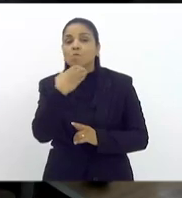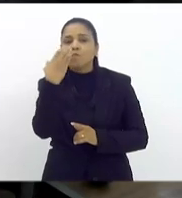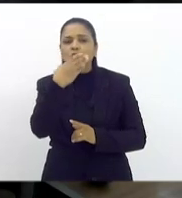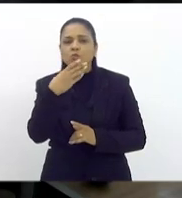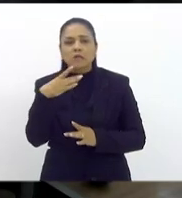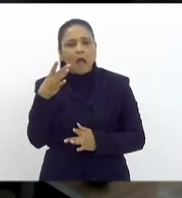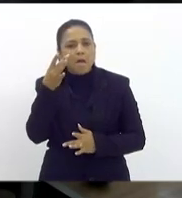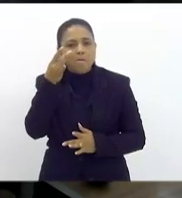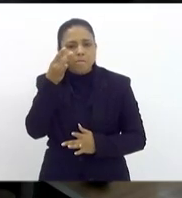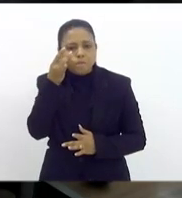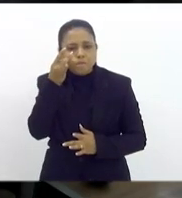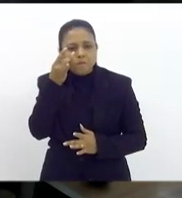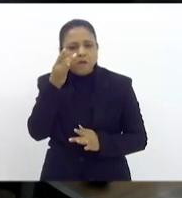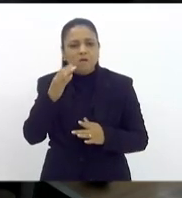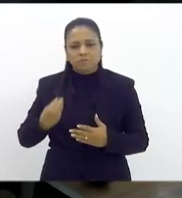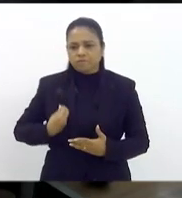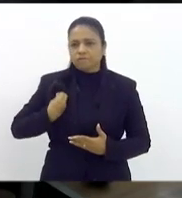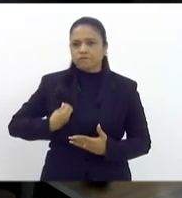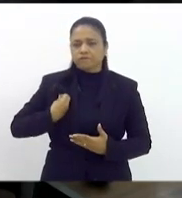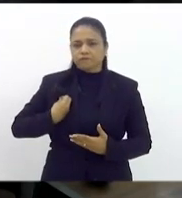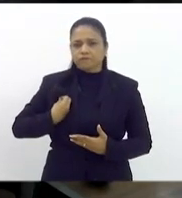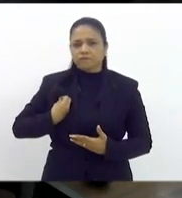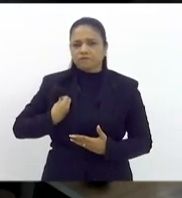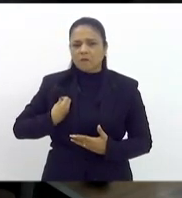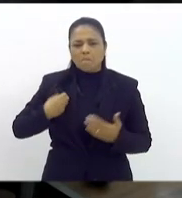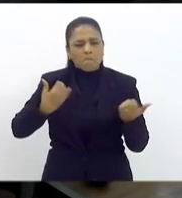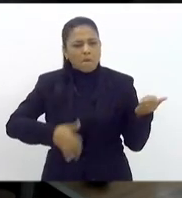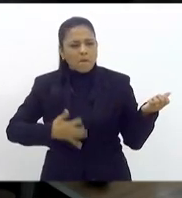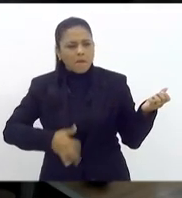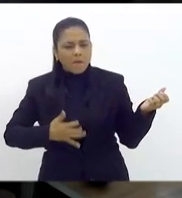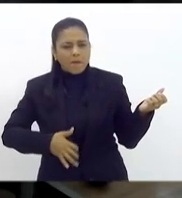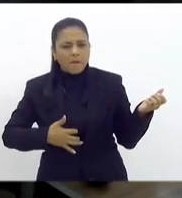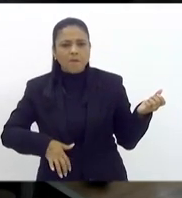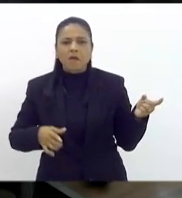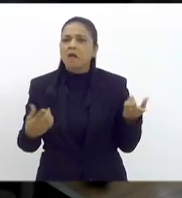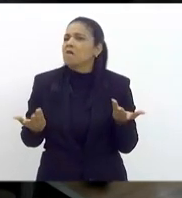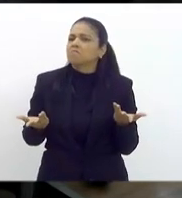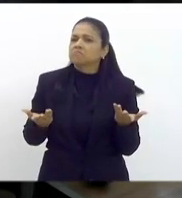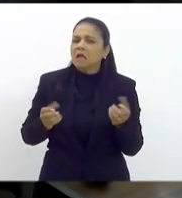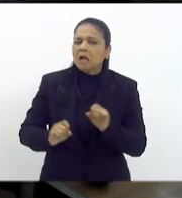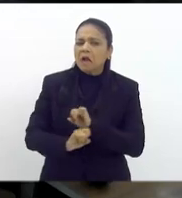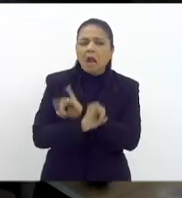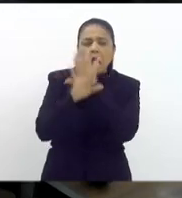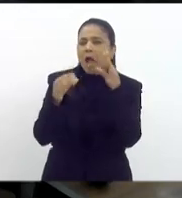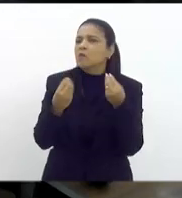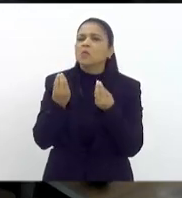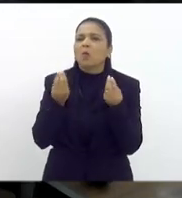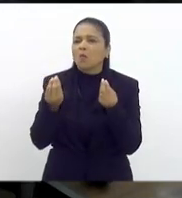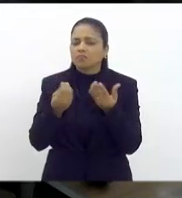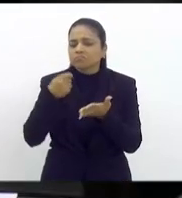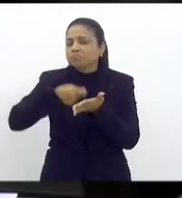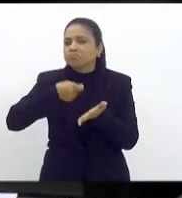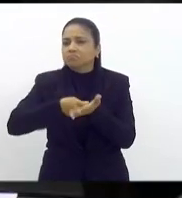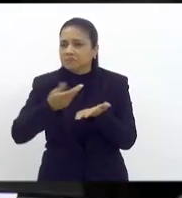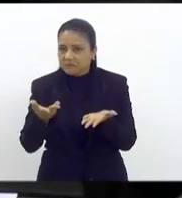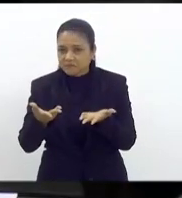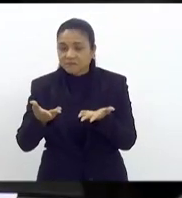vivo. É música mecânica ao vivo? Acho que não ficou muito claro também em que termos é cobrado. Pois